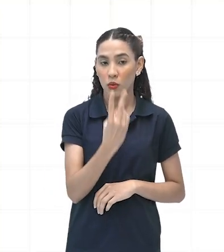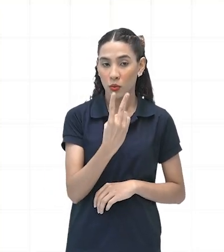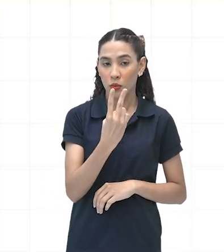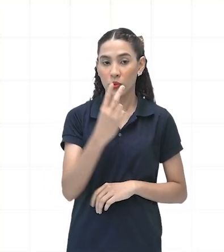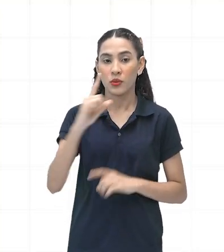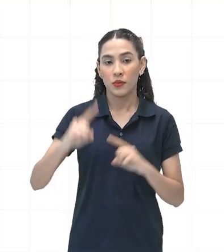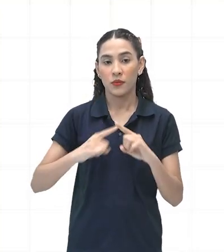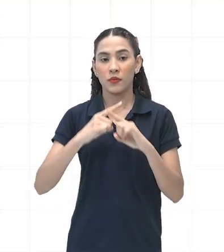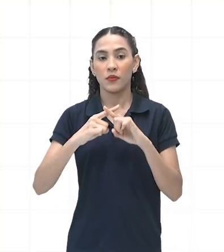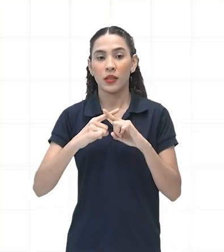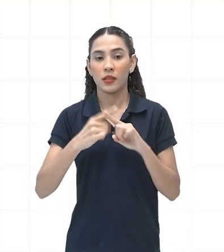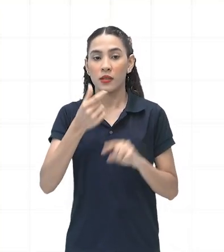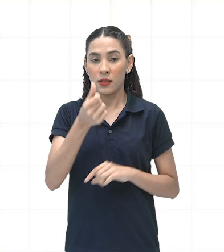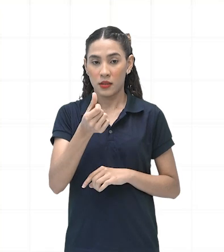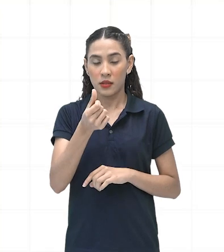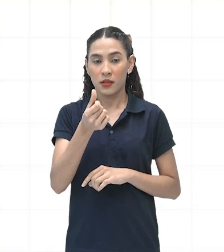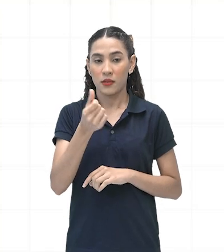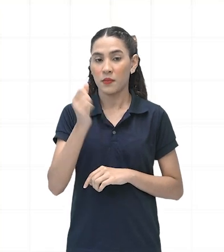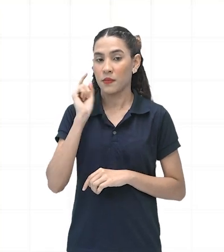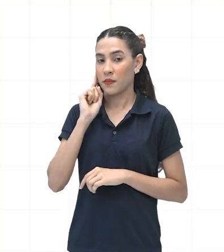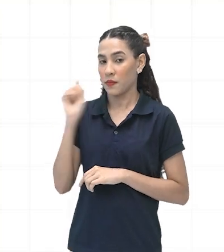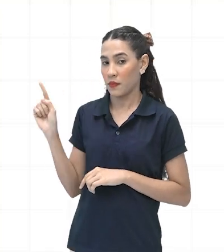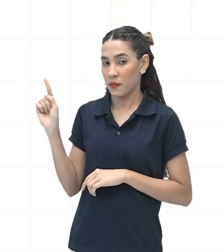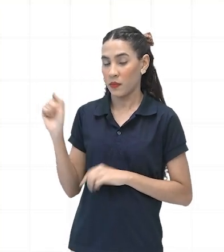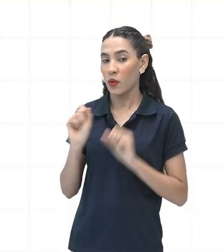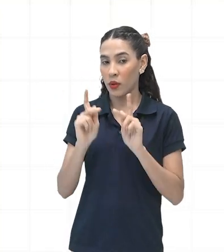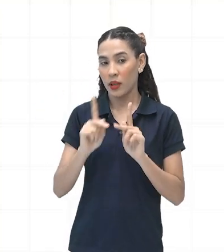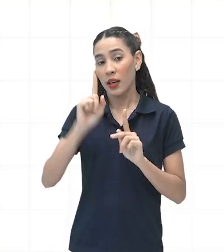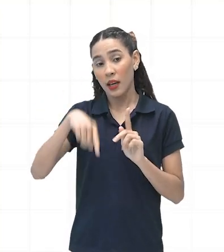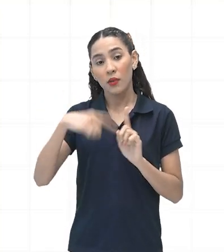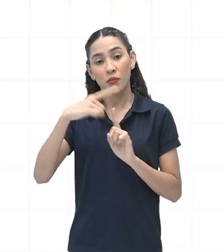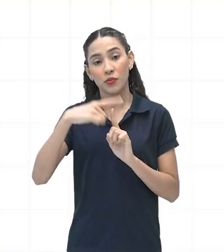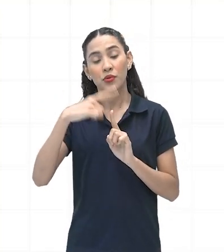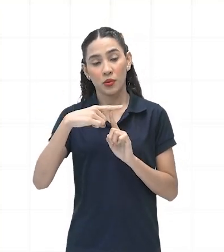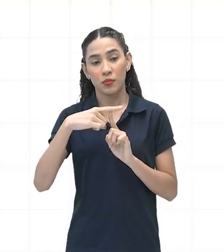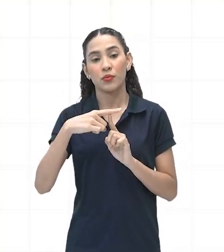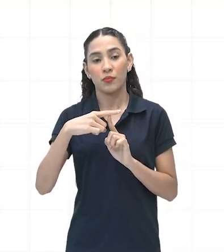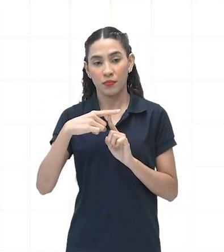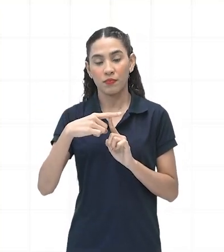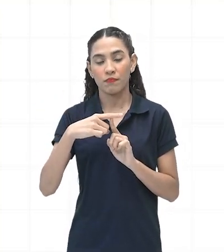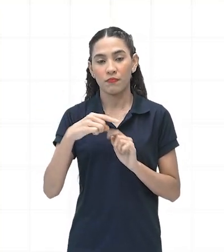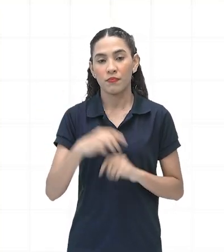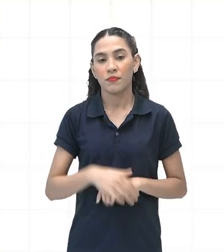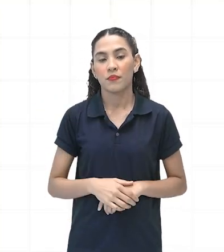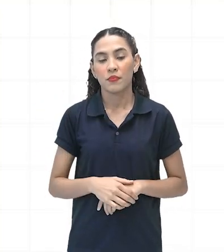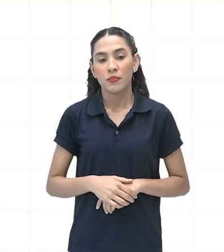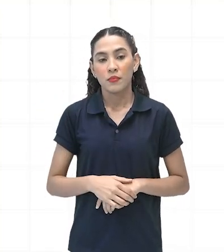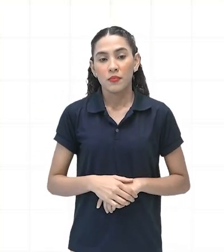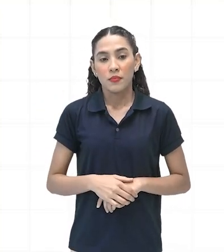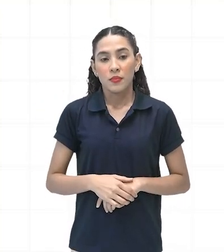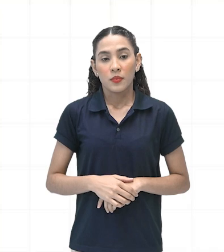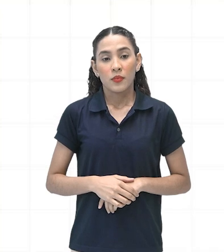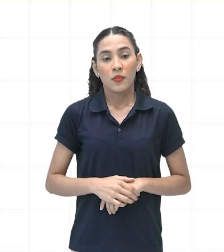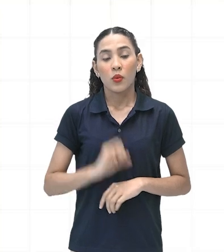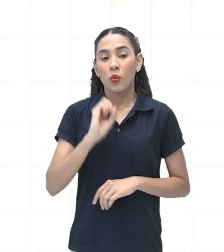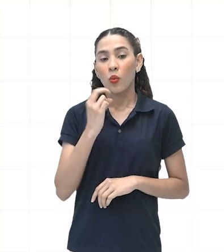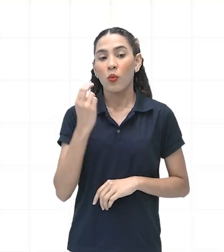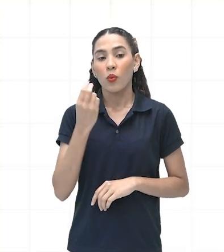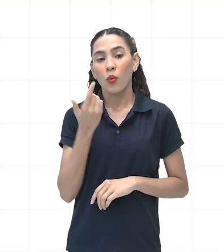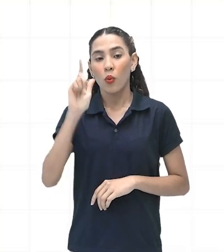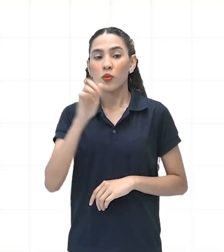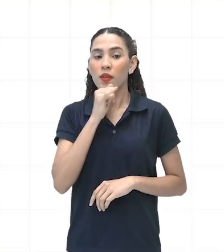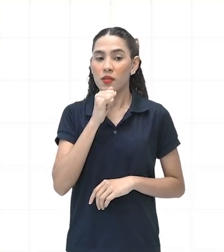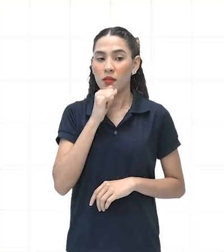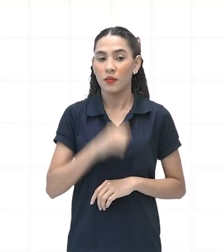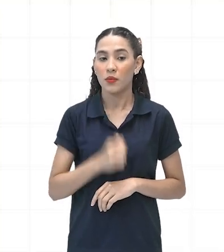2 vezes 6, certo? É uma forma de escrever o número 12. Outro exemplo, eu